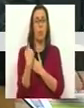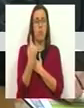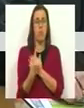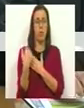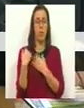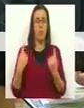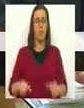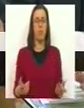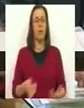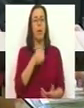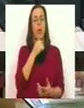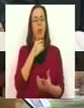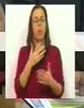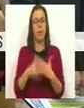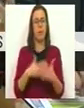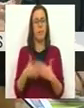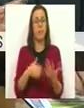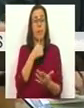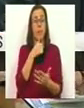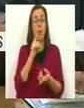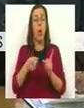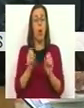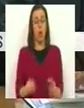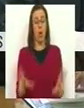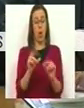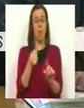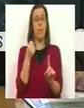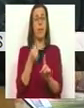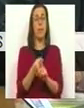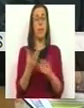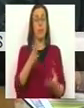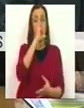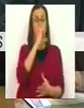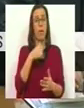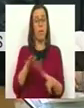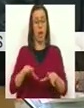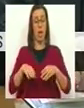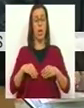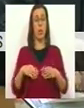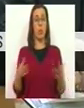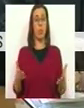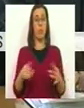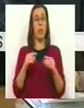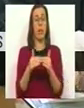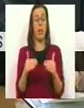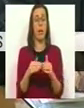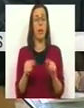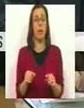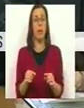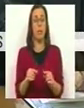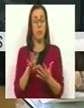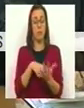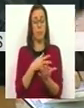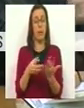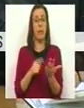responsável. Como é que isto se vai desenvolver e, sobretudo, quais são os novos desafios que o Governo vai assumir a este nível,